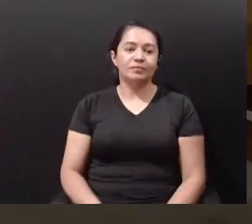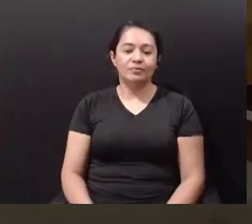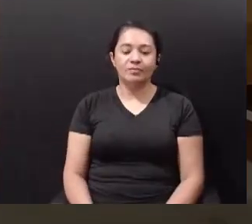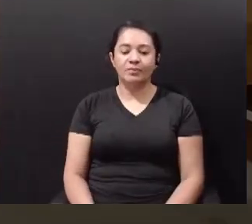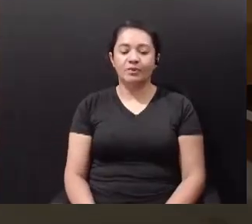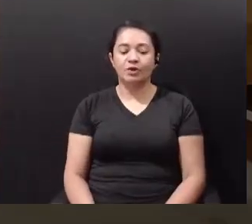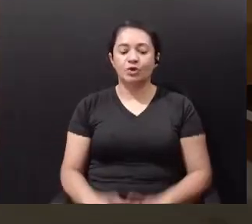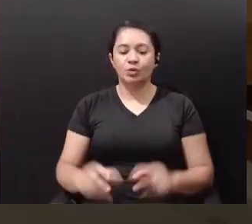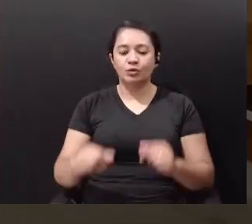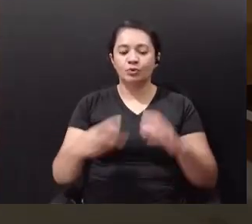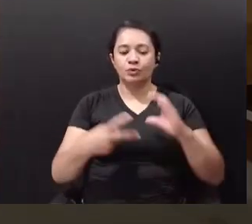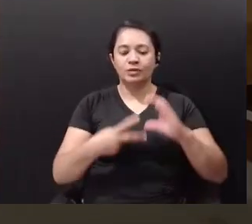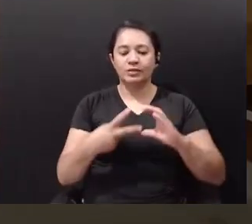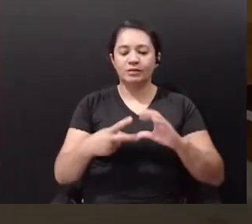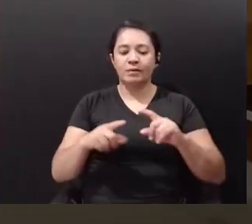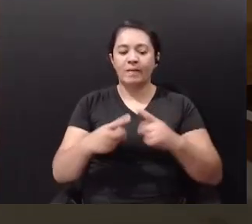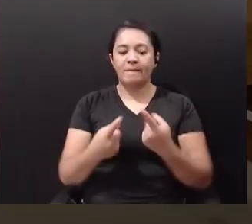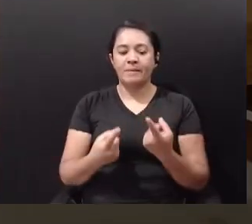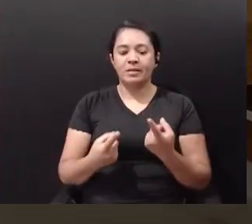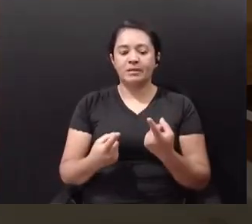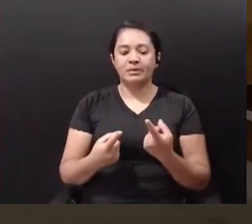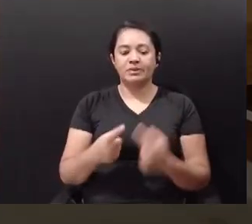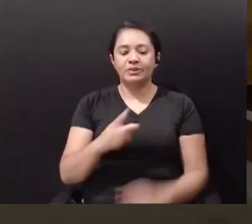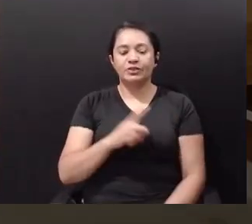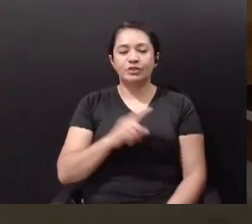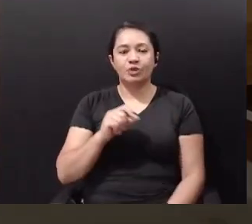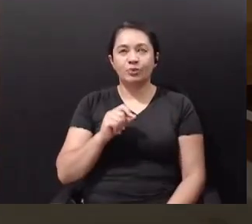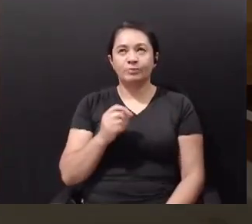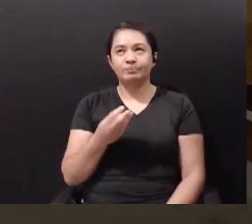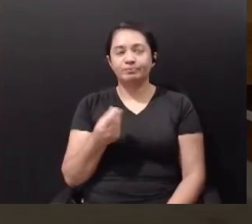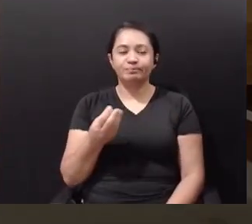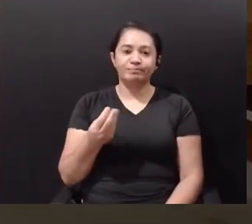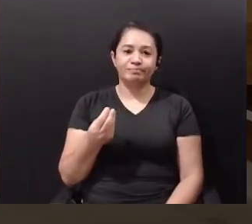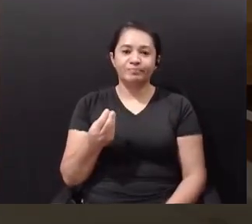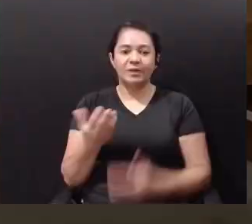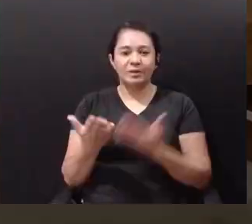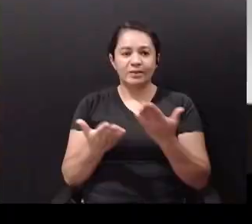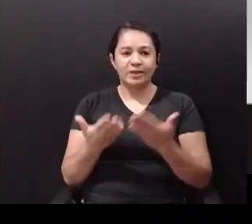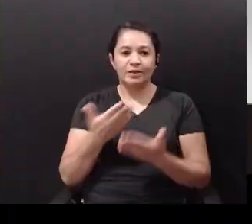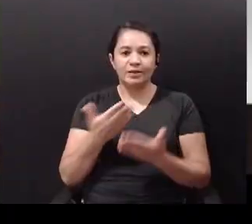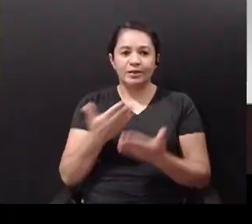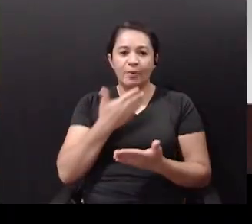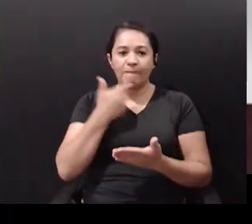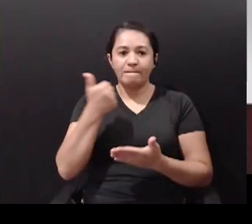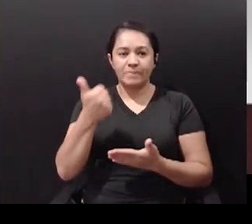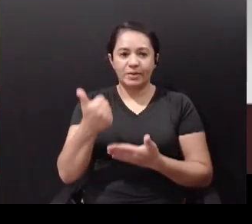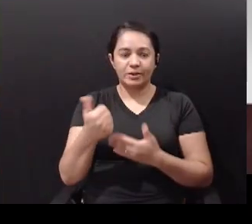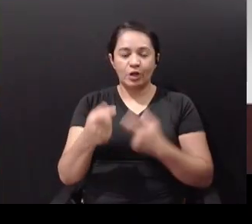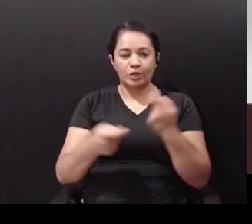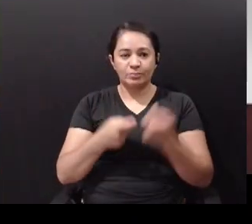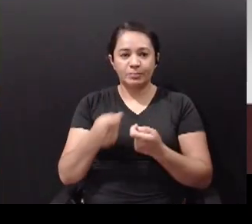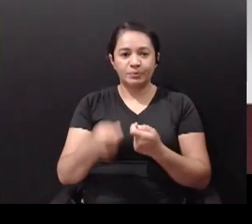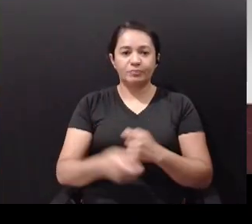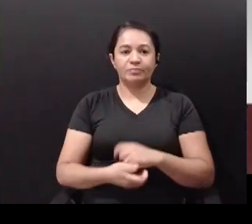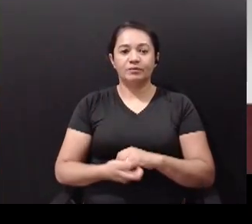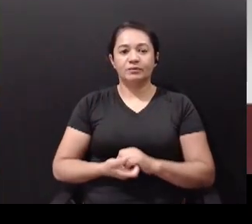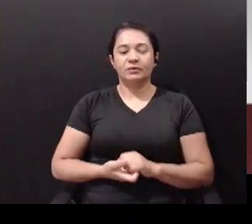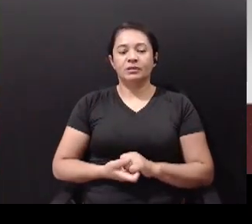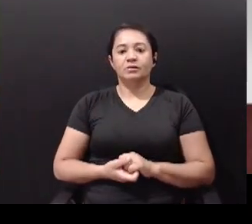mas o intendente tinha vamos dizer, esse trato mais administrativo, né?